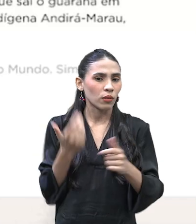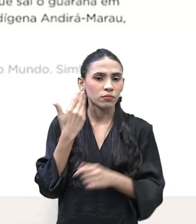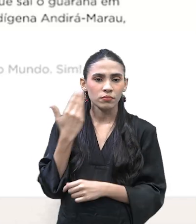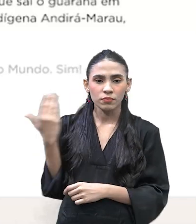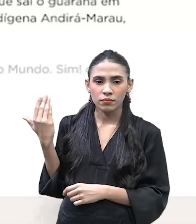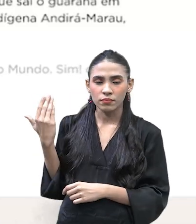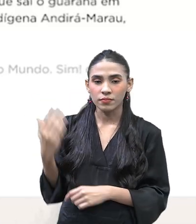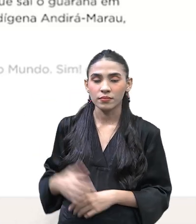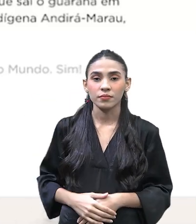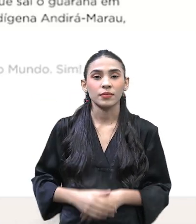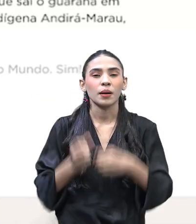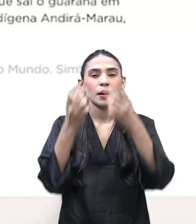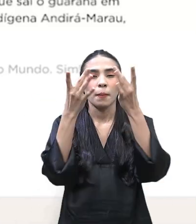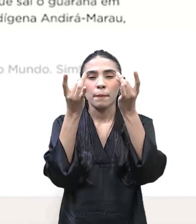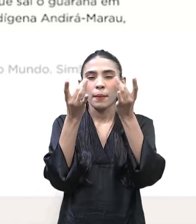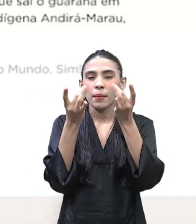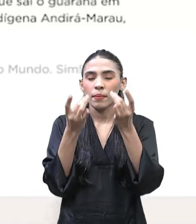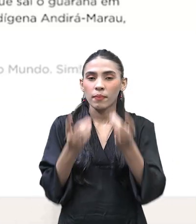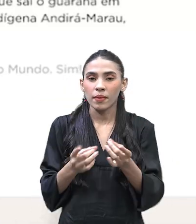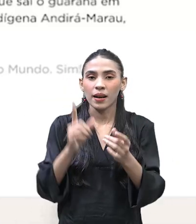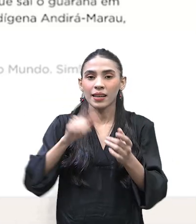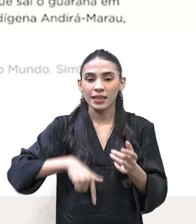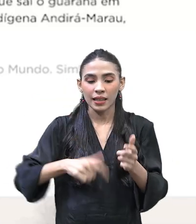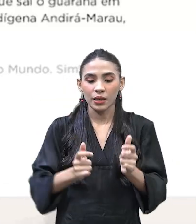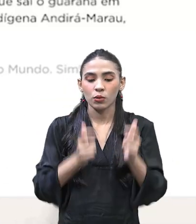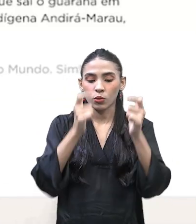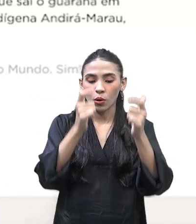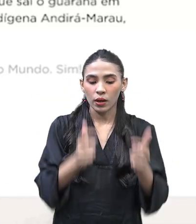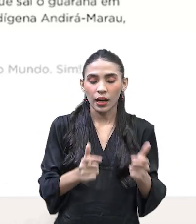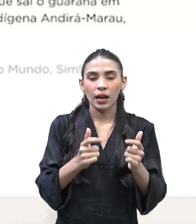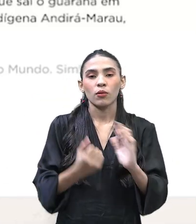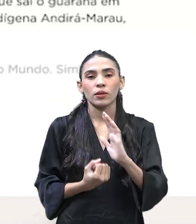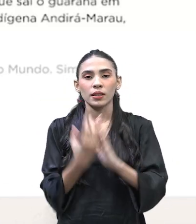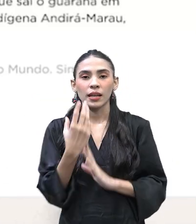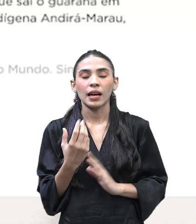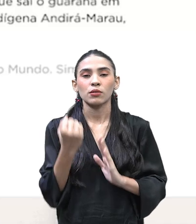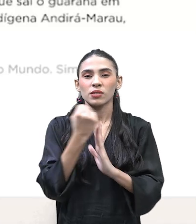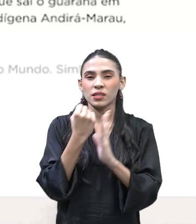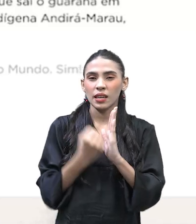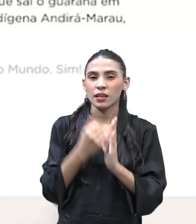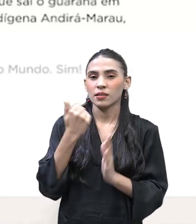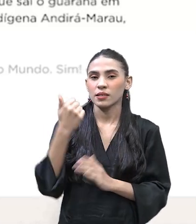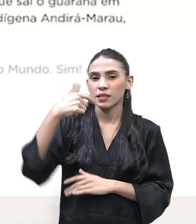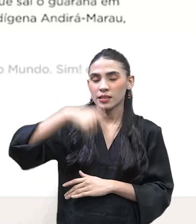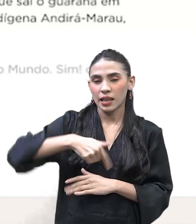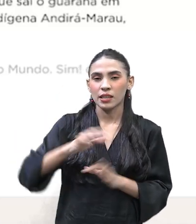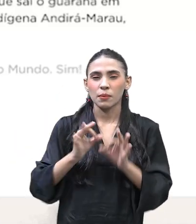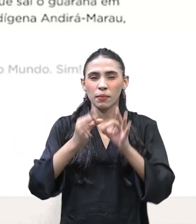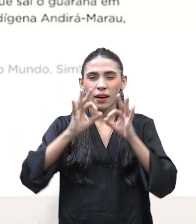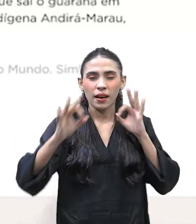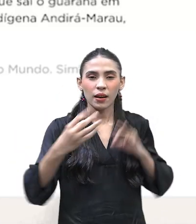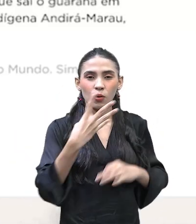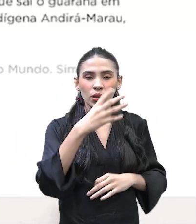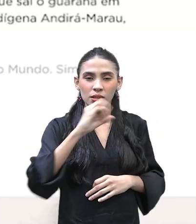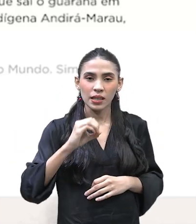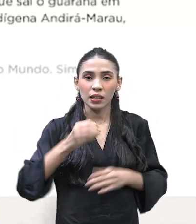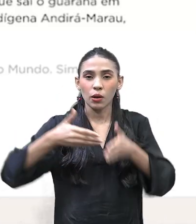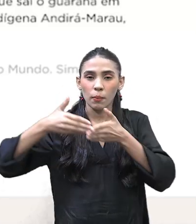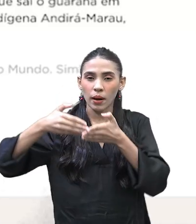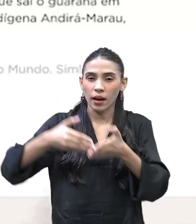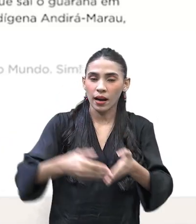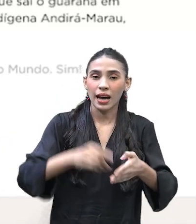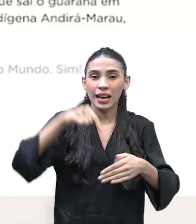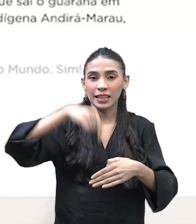Então aqui ele vai comentar que é uma vila fundada no século XVII, fica distante 400 quilômetros de barco aqui